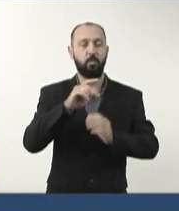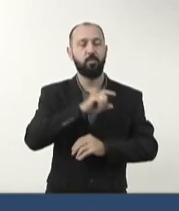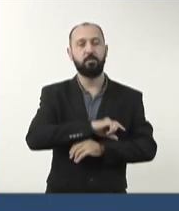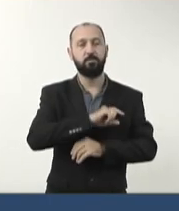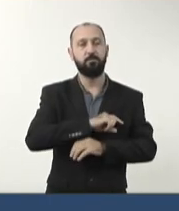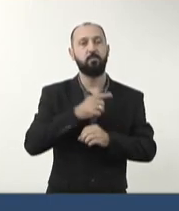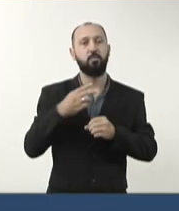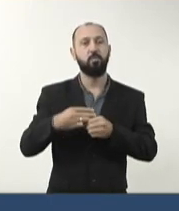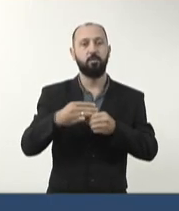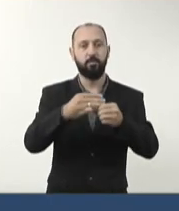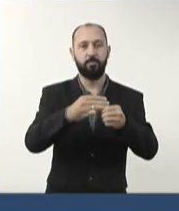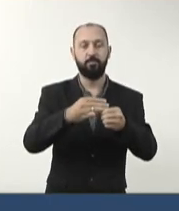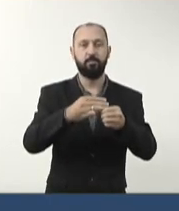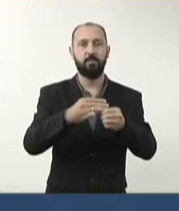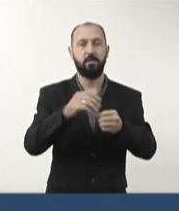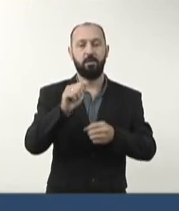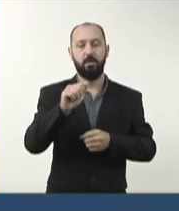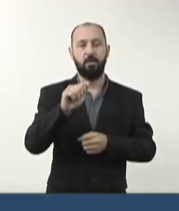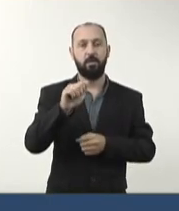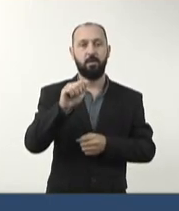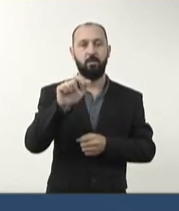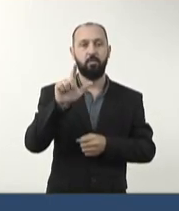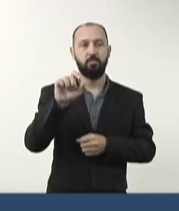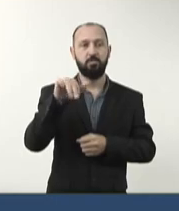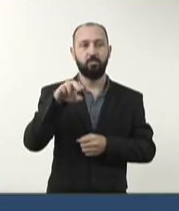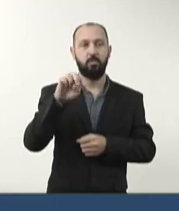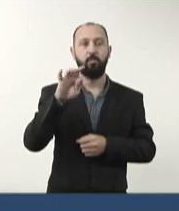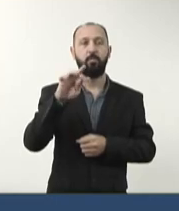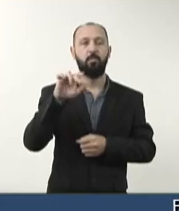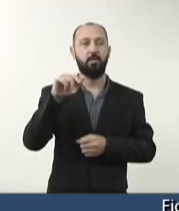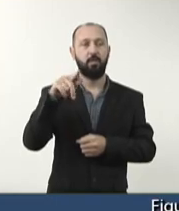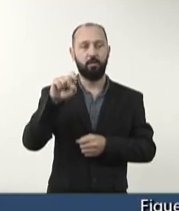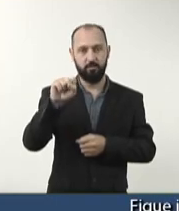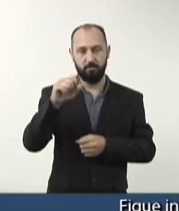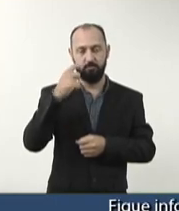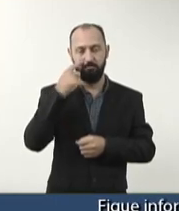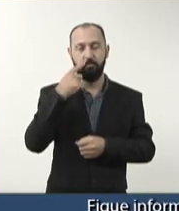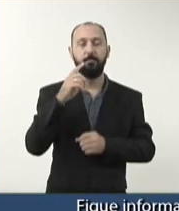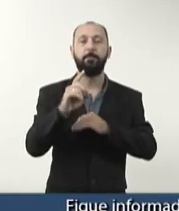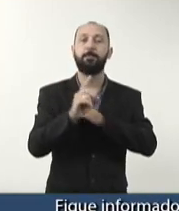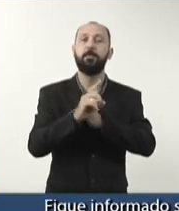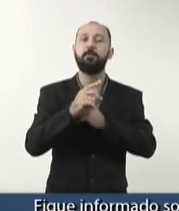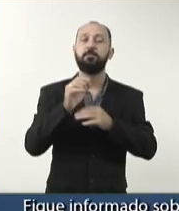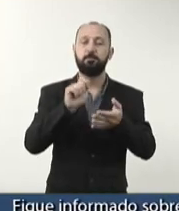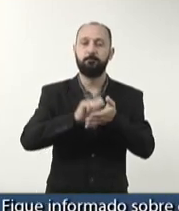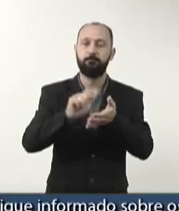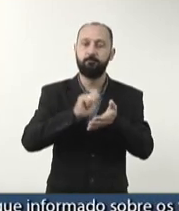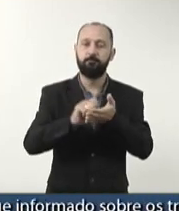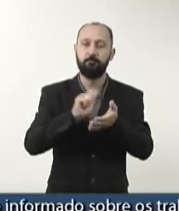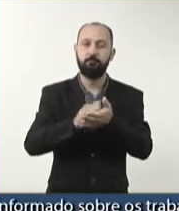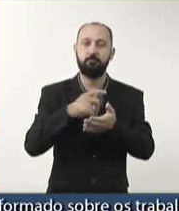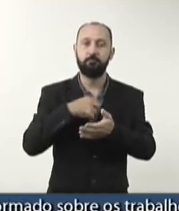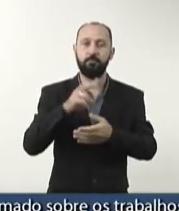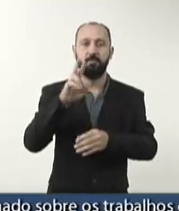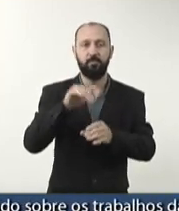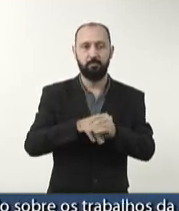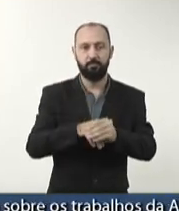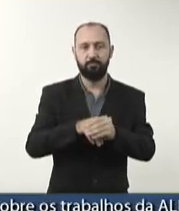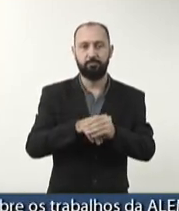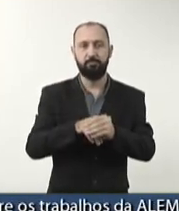no município de Alcinópolis. A presente indicação atende um pedido formulado pelo